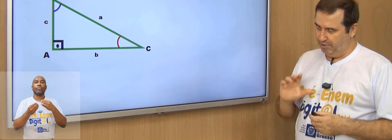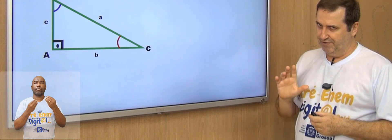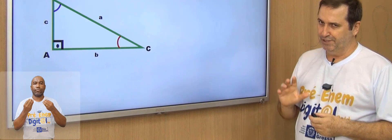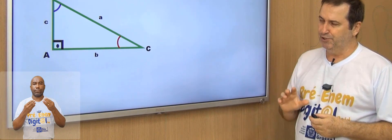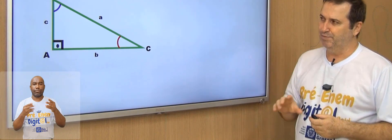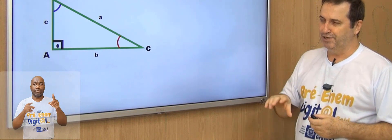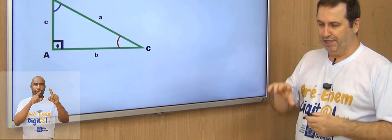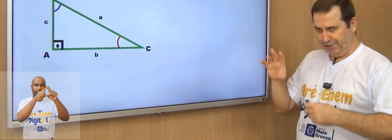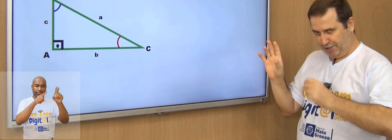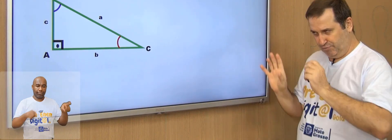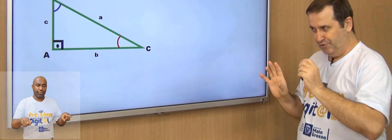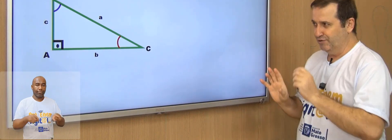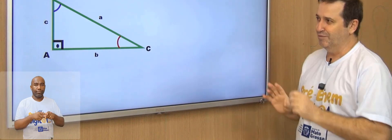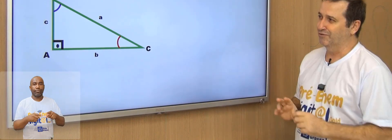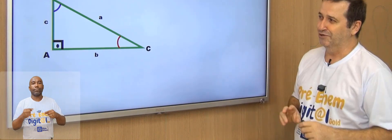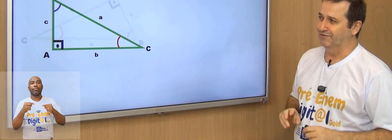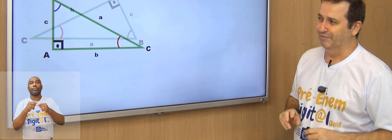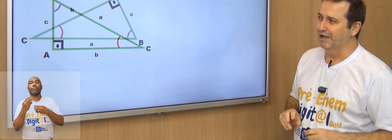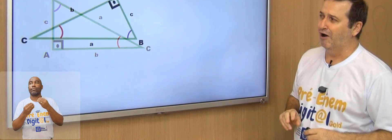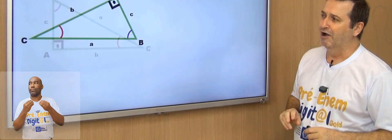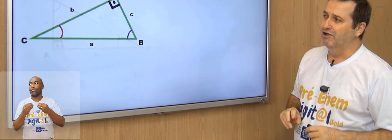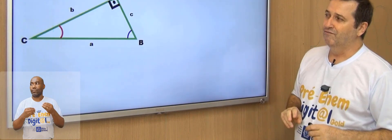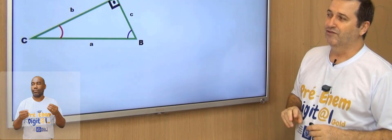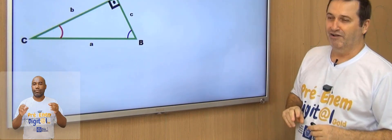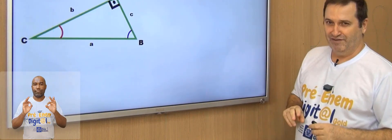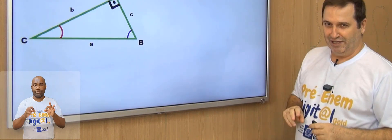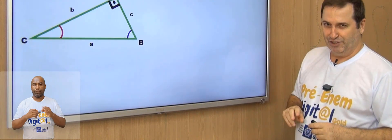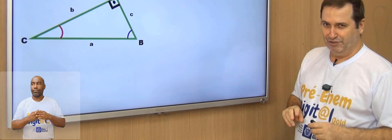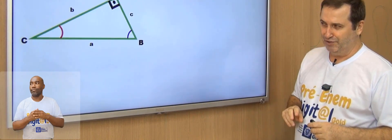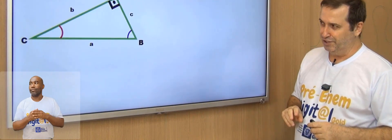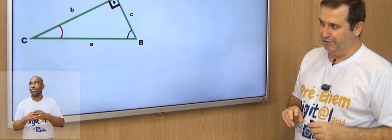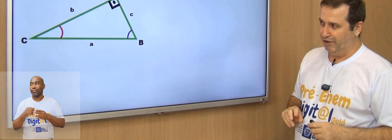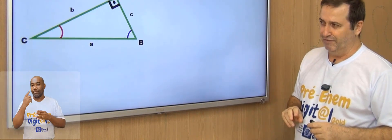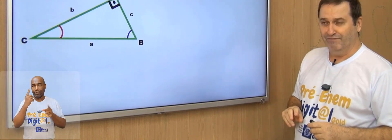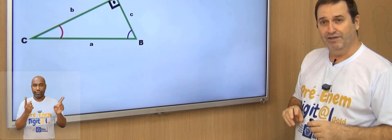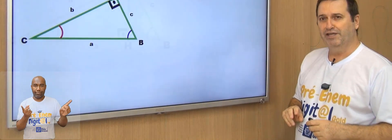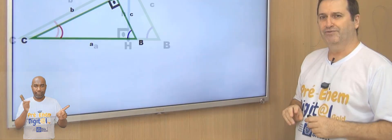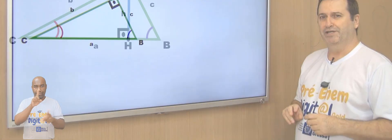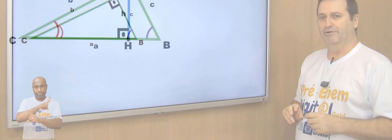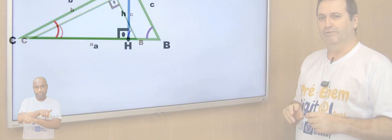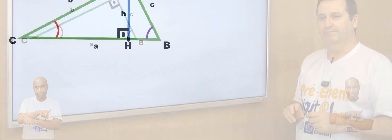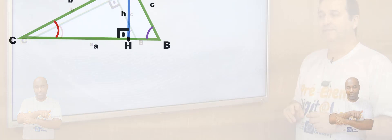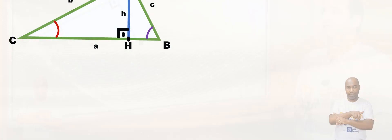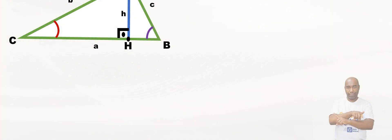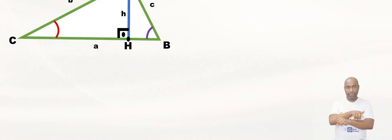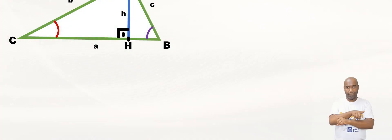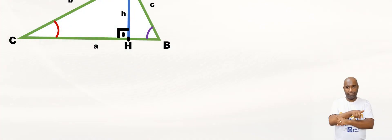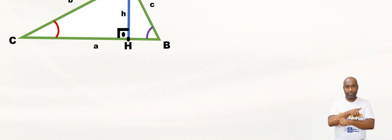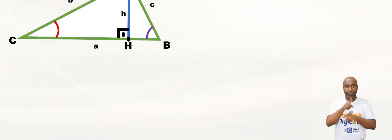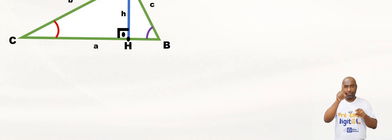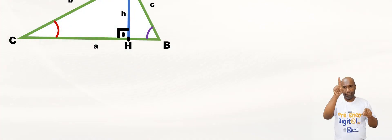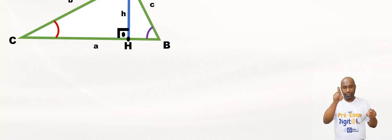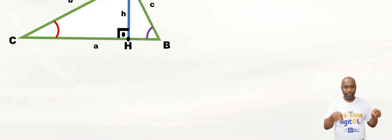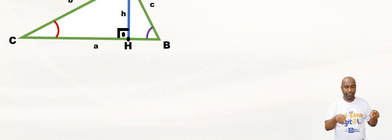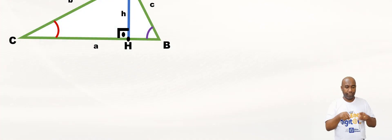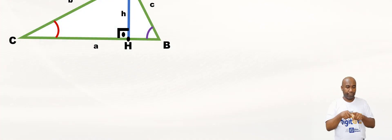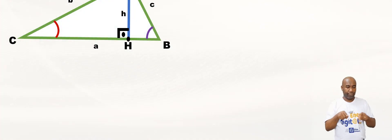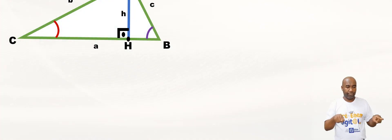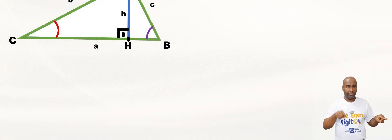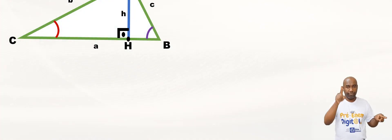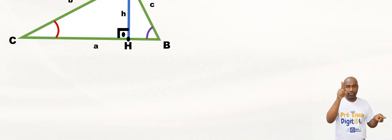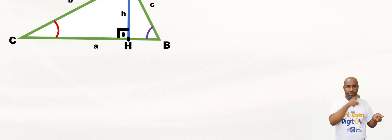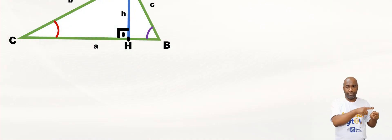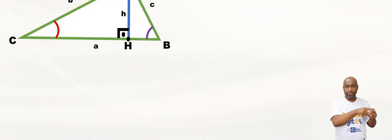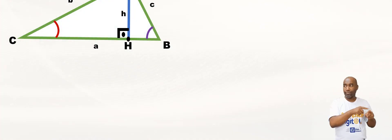beleza só para você não se perder e achar que eu mandei alguma coisa vamos lá ó vou dar uma viradinha Adriano ó virei o triângulo que aconteceu